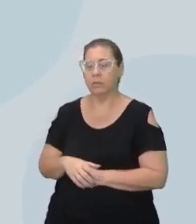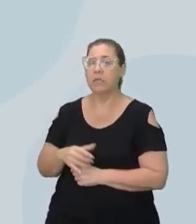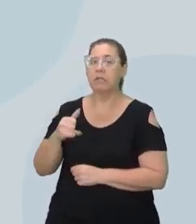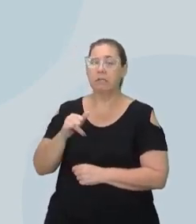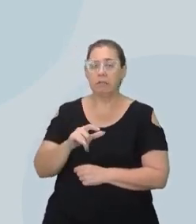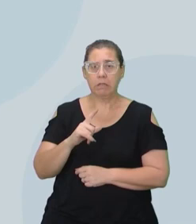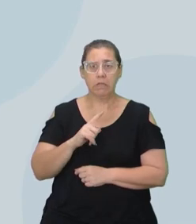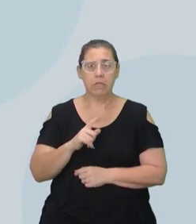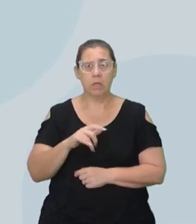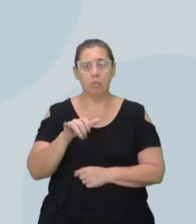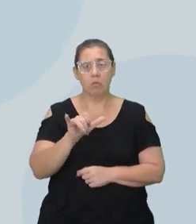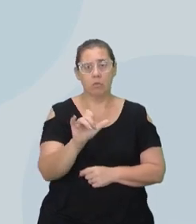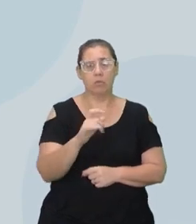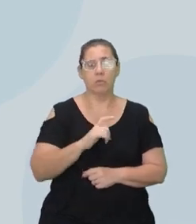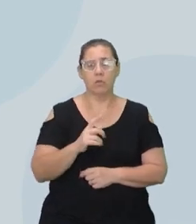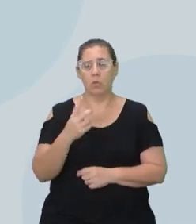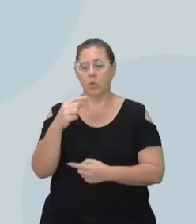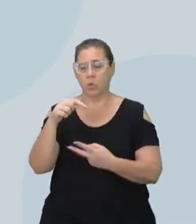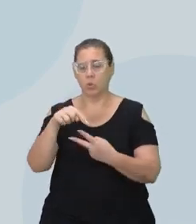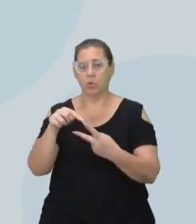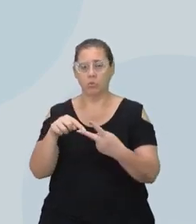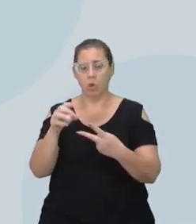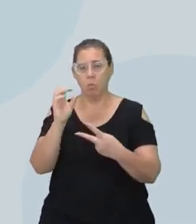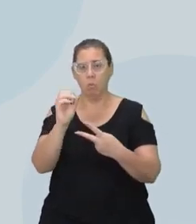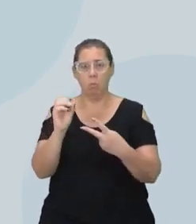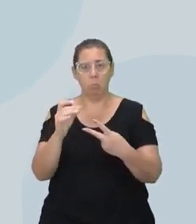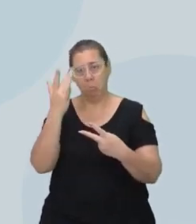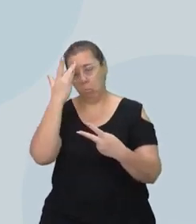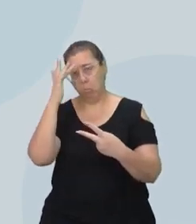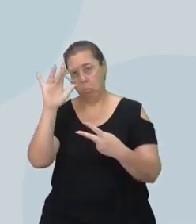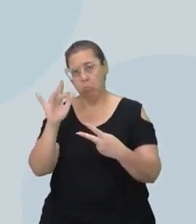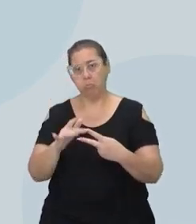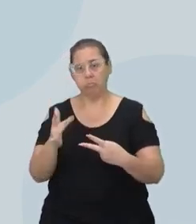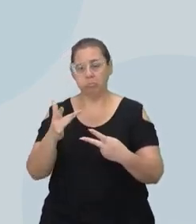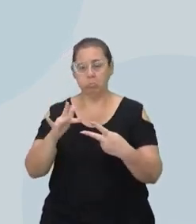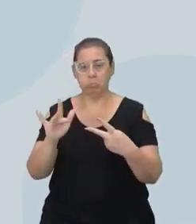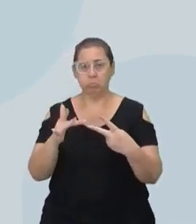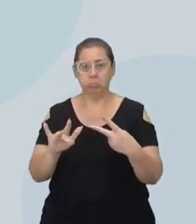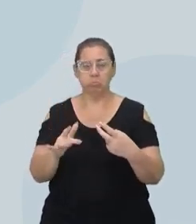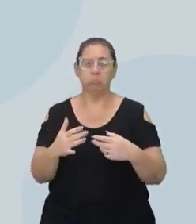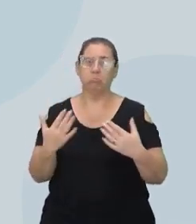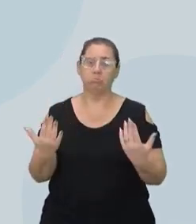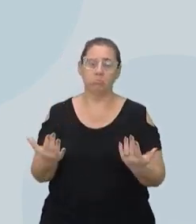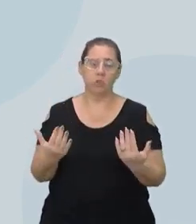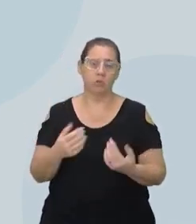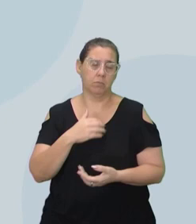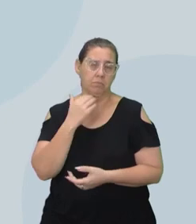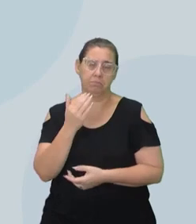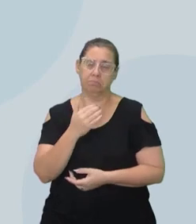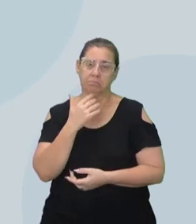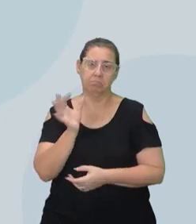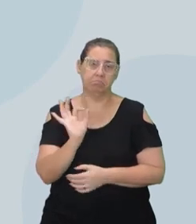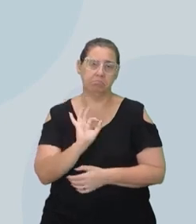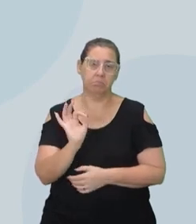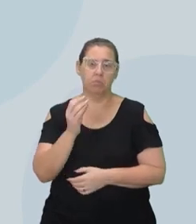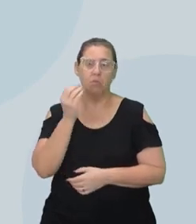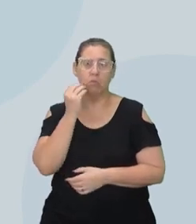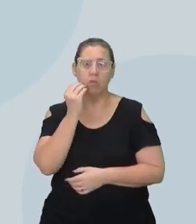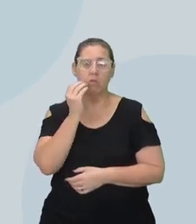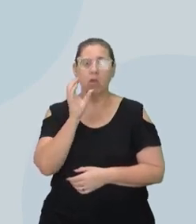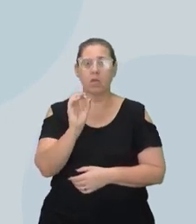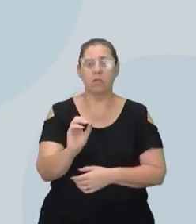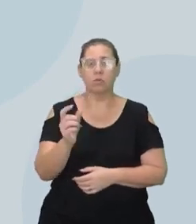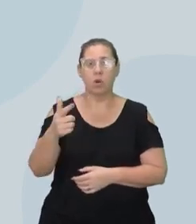eu tenho y, vou ter duas incógnitas. E neste caso também. Então, não vai me adiantar nada. Vamos tentar zerar